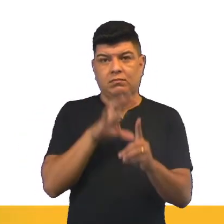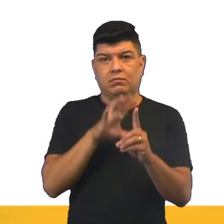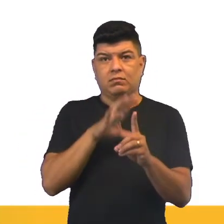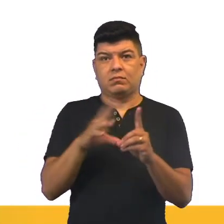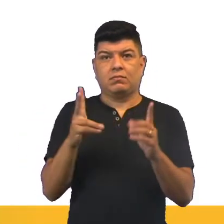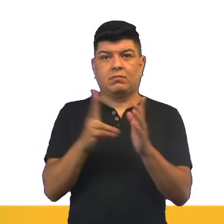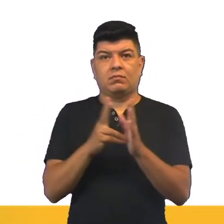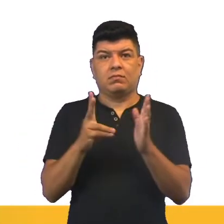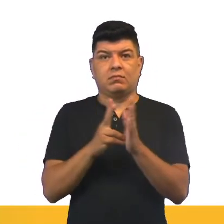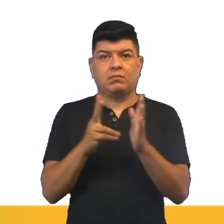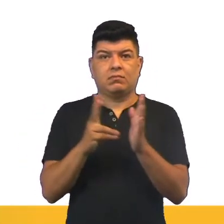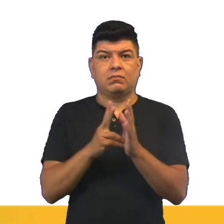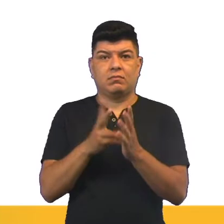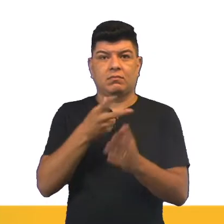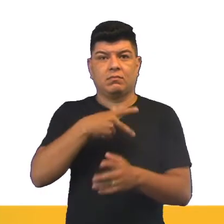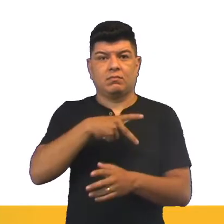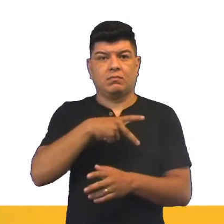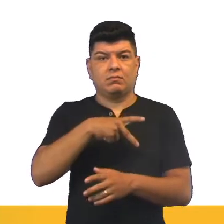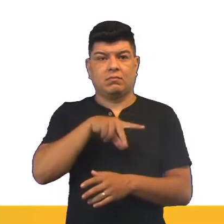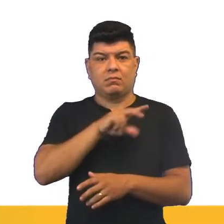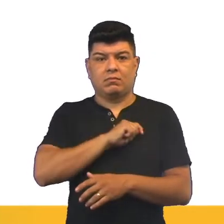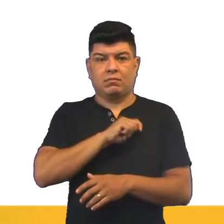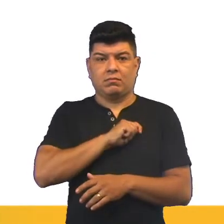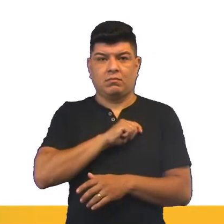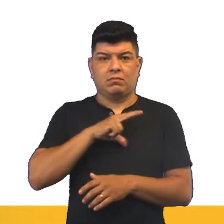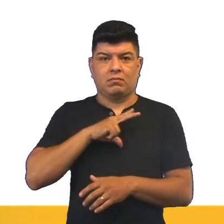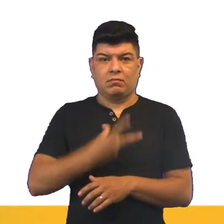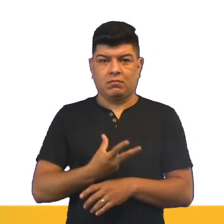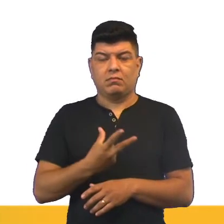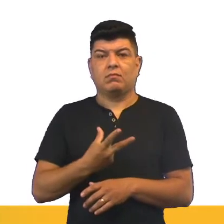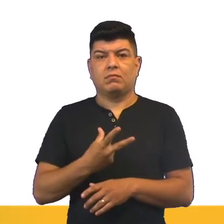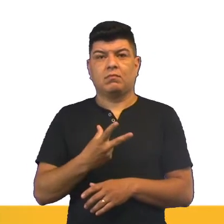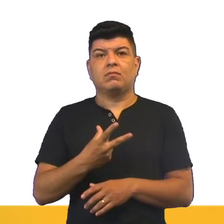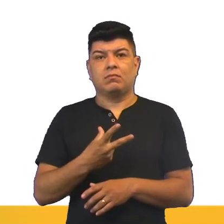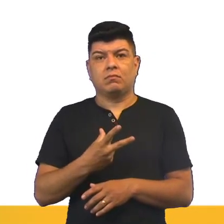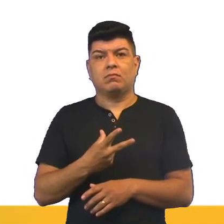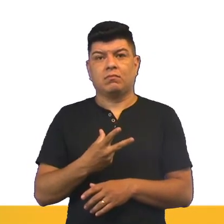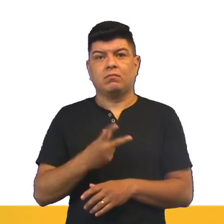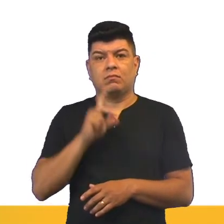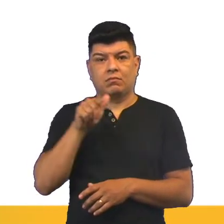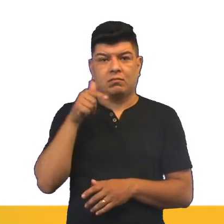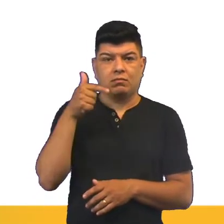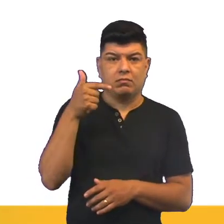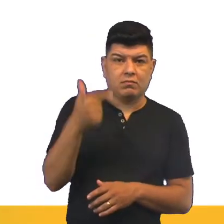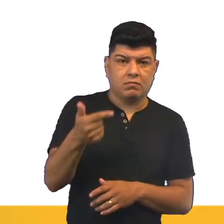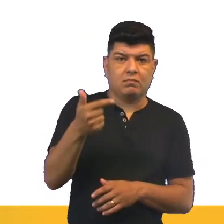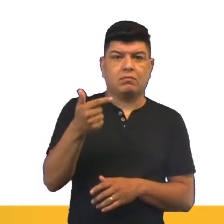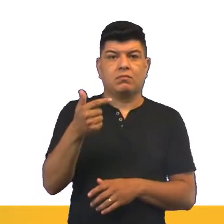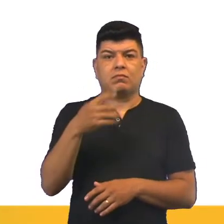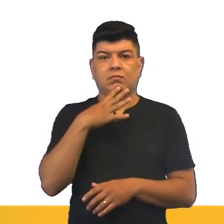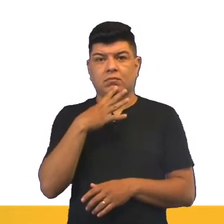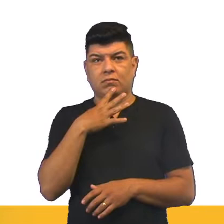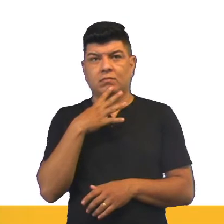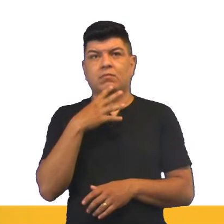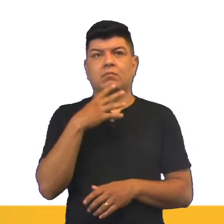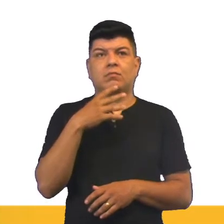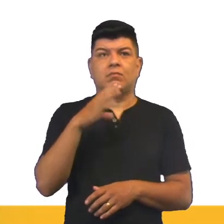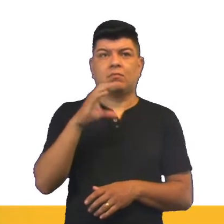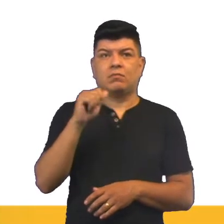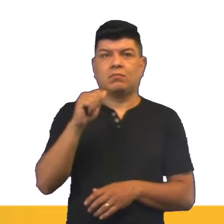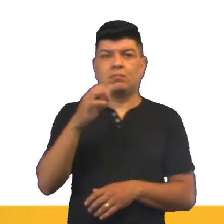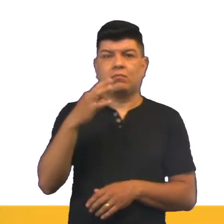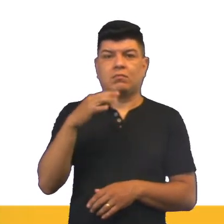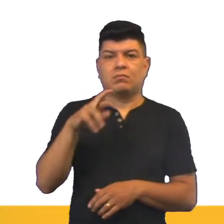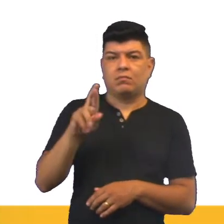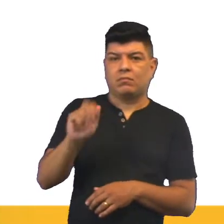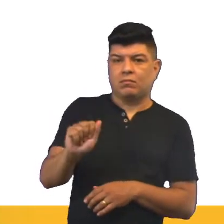indígena, africana e espanhola e portuguesa, né? Também como a maioria das outras danças que a gente já viu. A catira apresenta